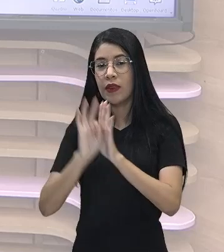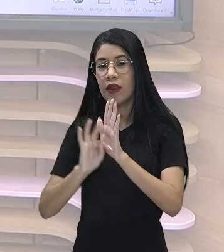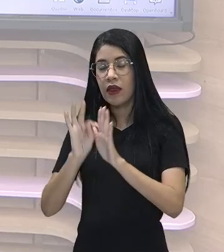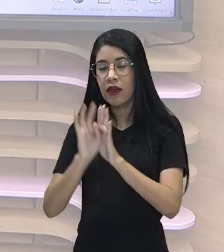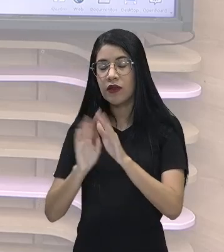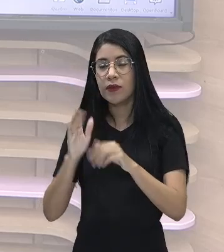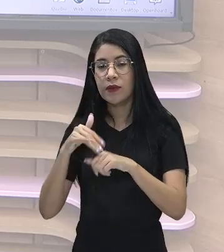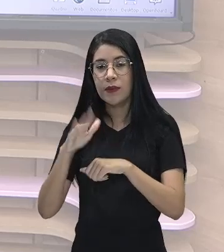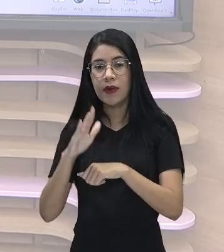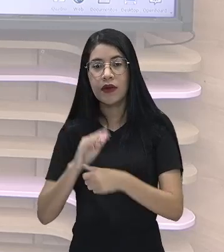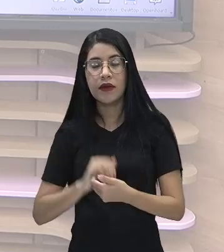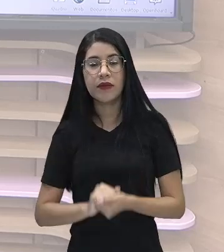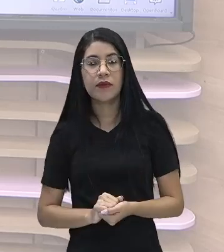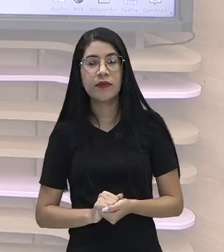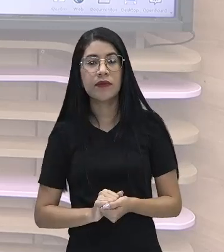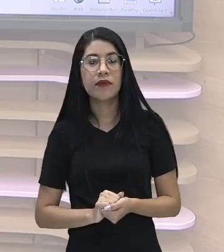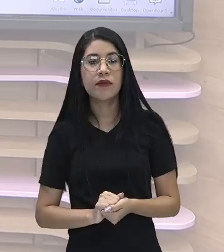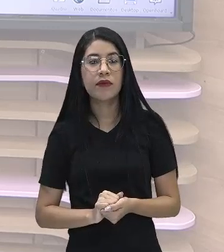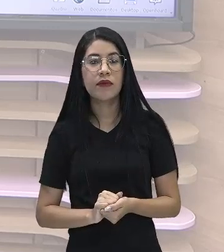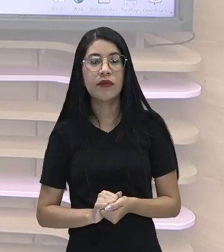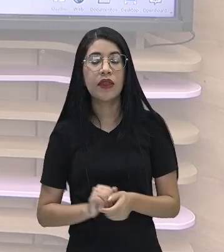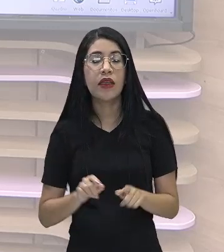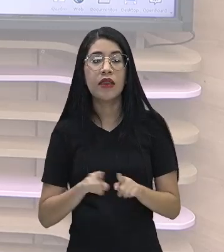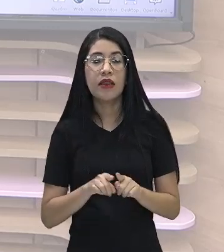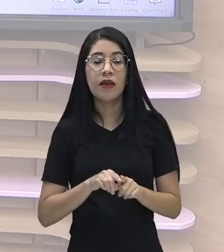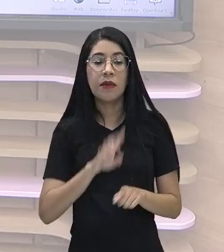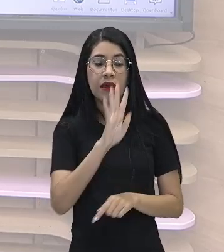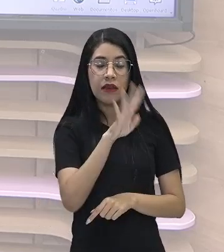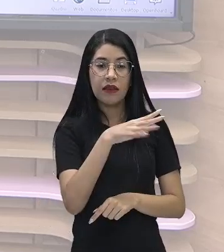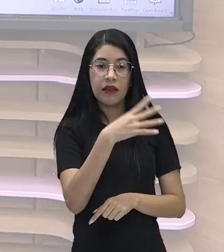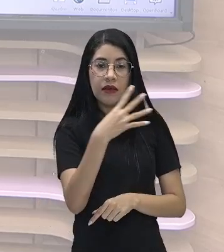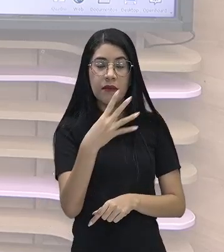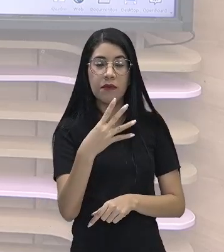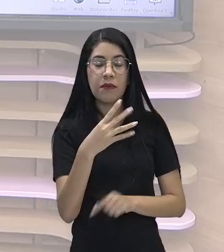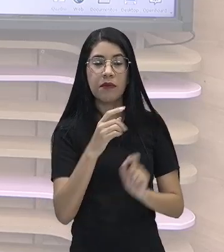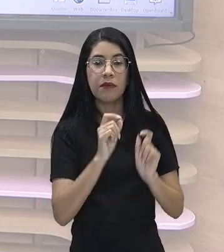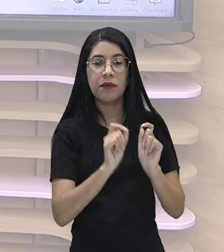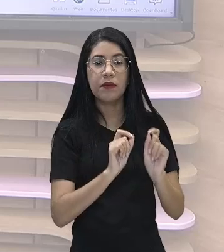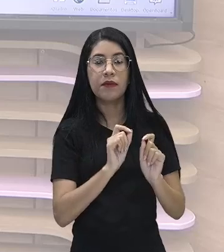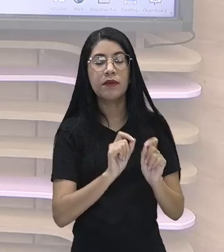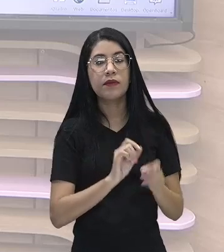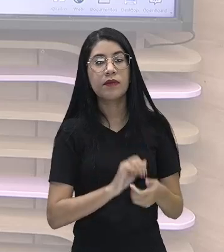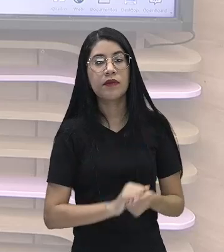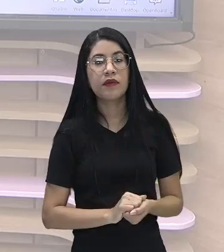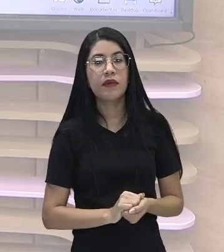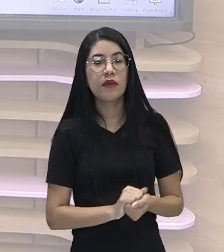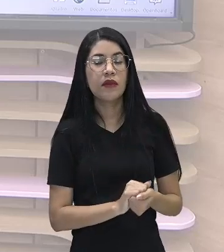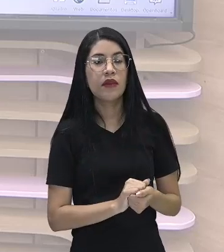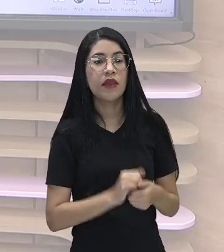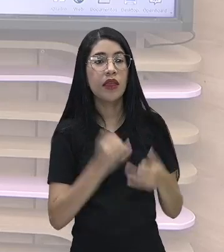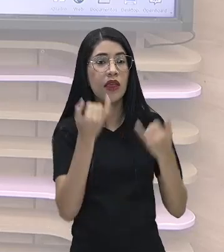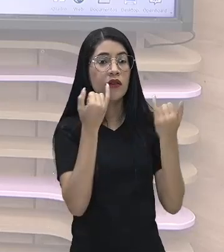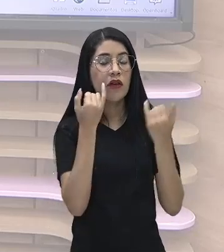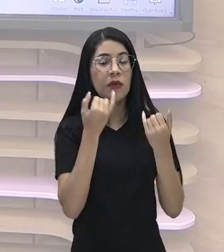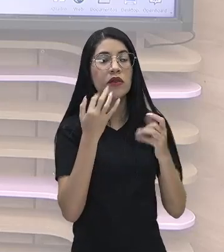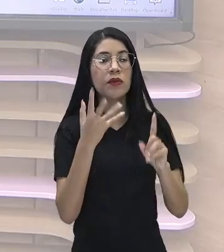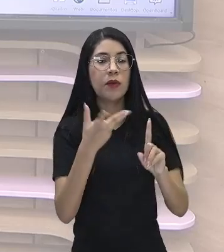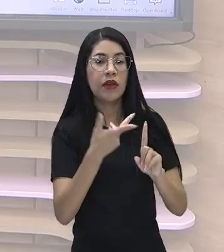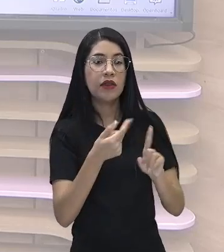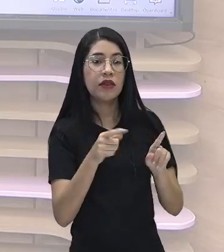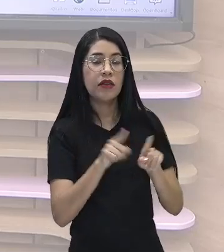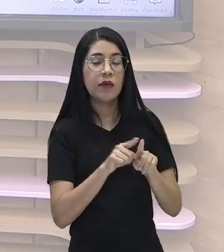textuais. Mais um detalhe, nas tabelas, há tabelas também que vêm trazendo informações qualitativas,